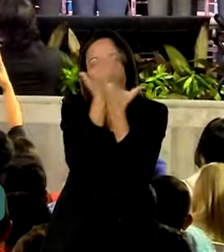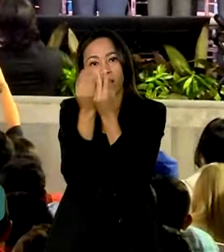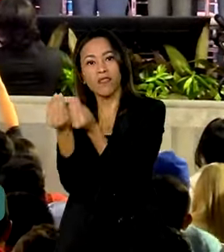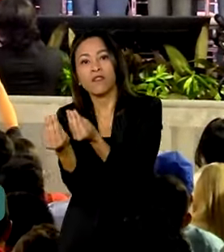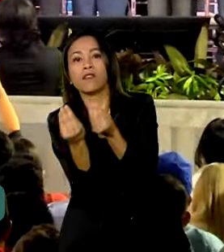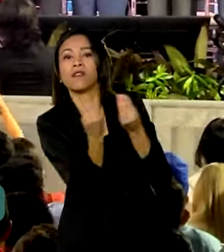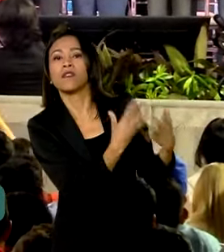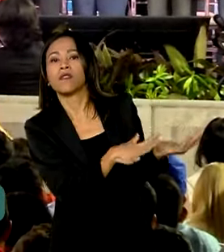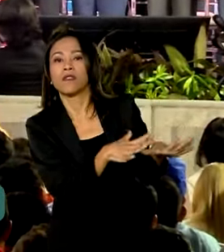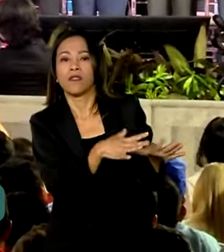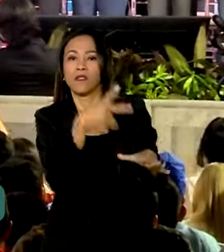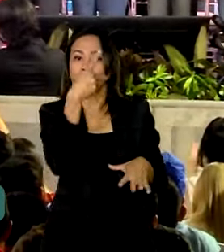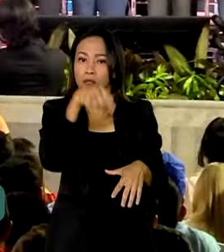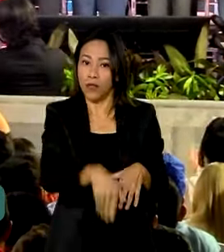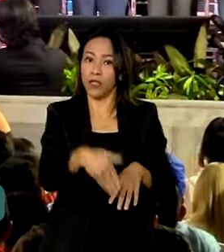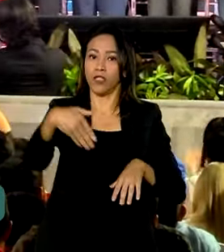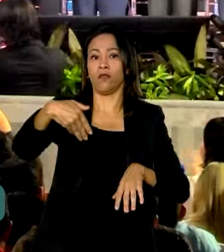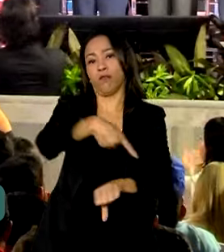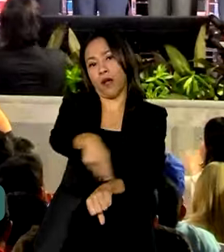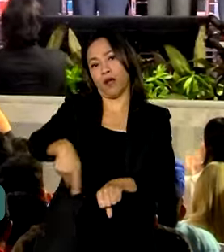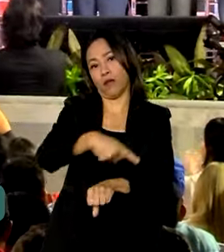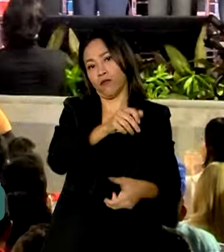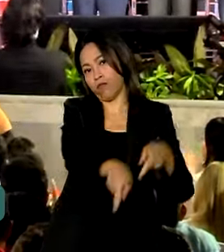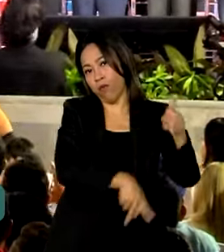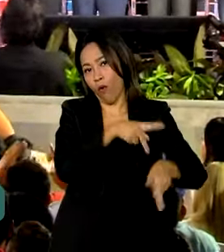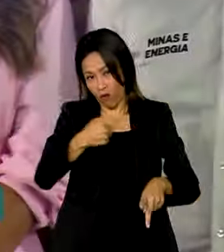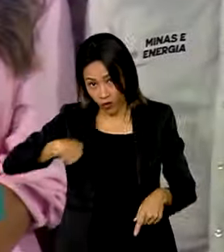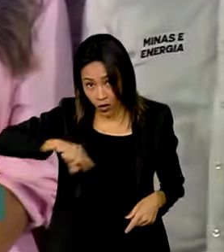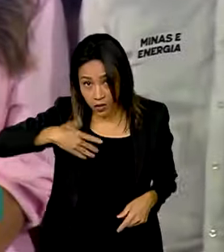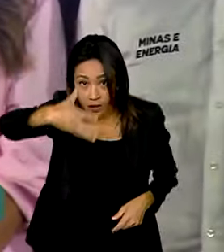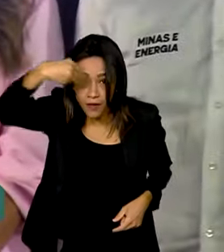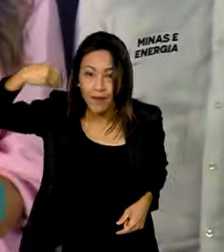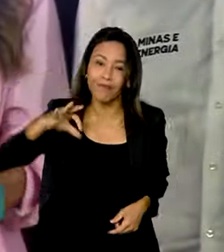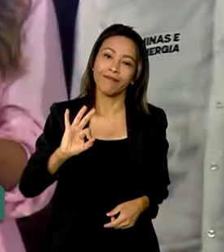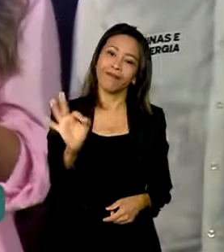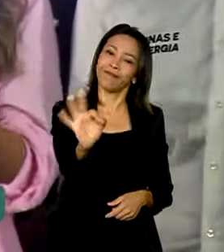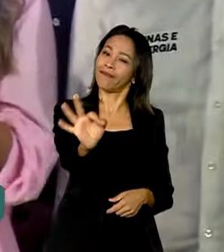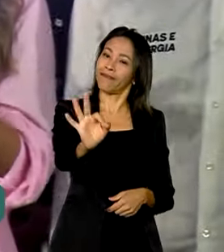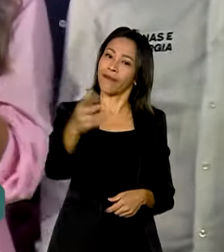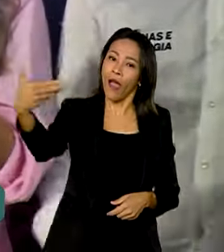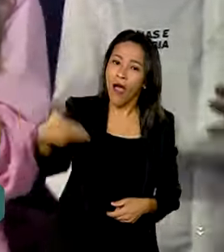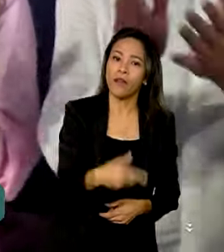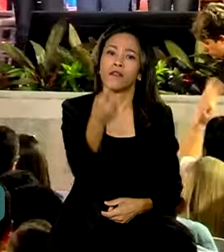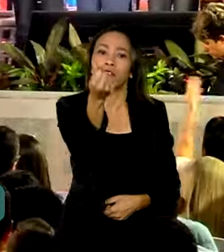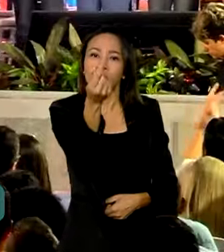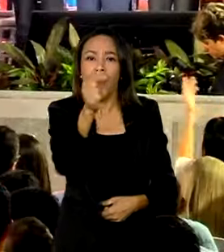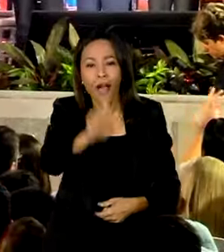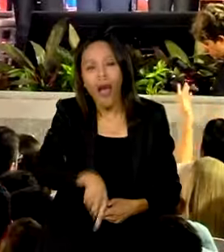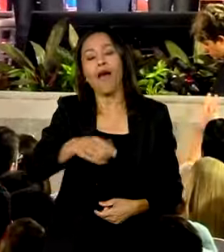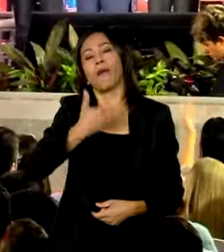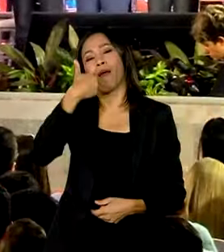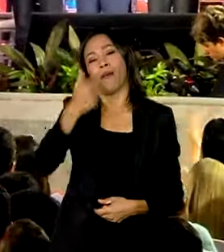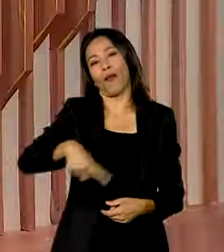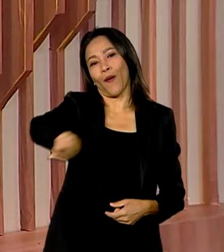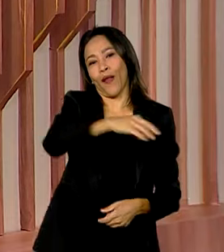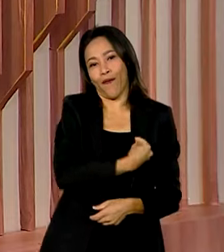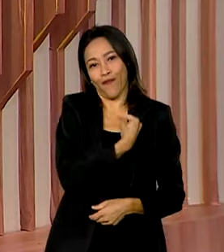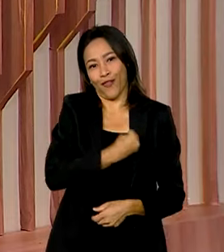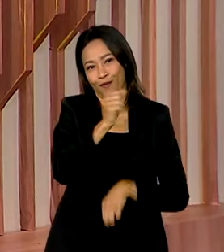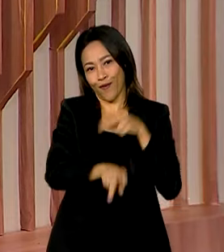nesse país e nós não vamos esquecer. Esse dinheiro é para melhorar a vida do povo do